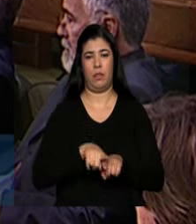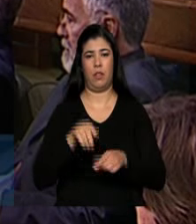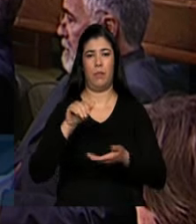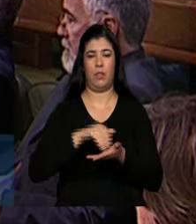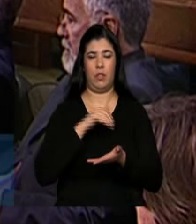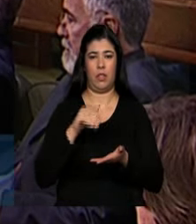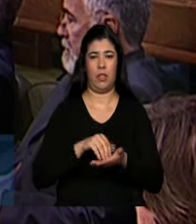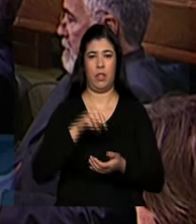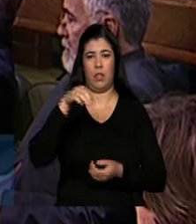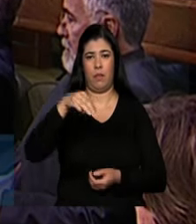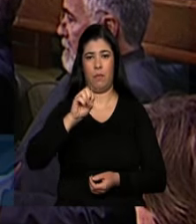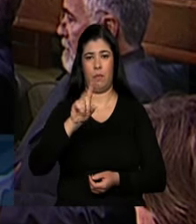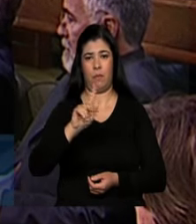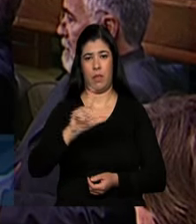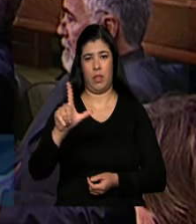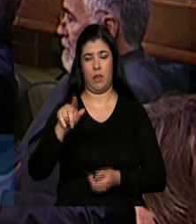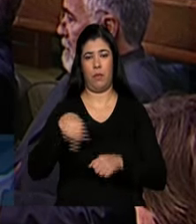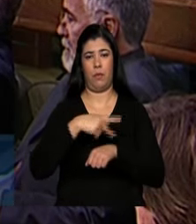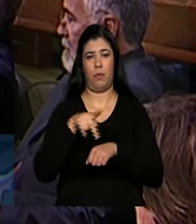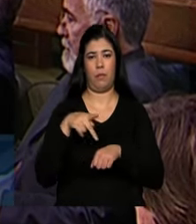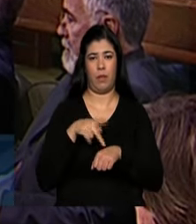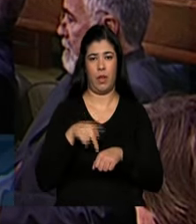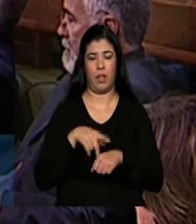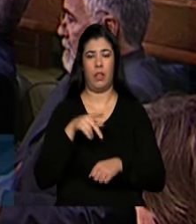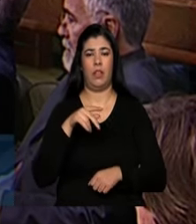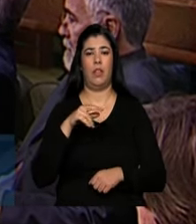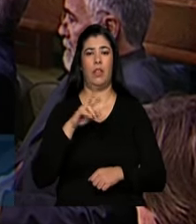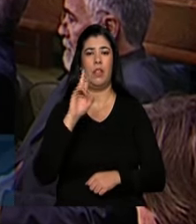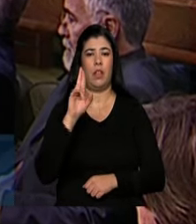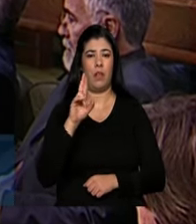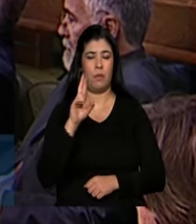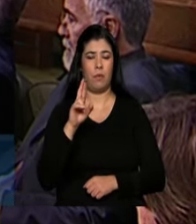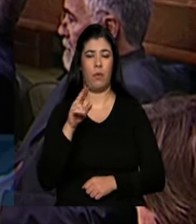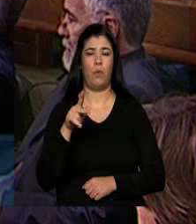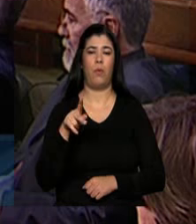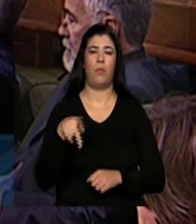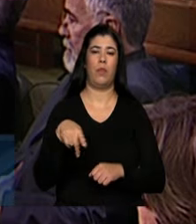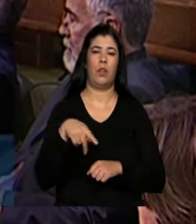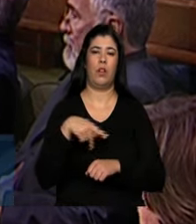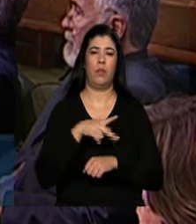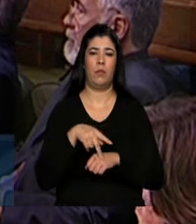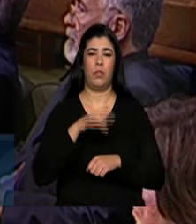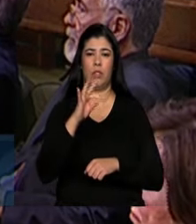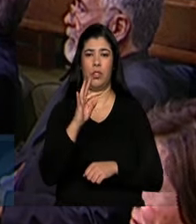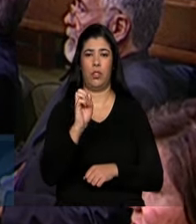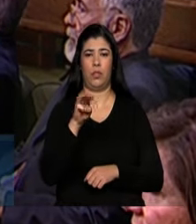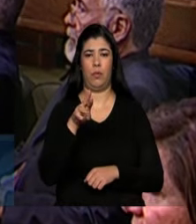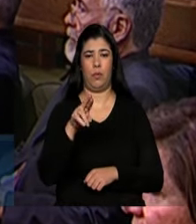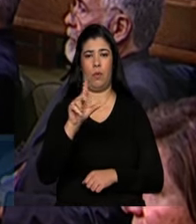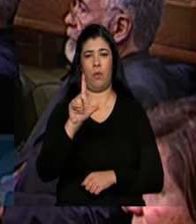Gonzaga Neves Oliveira, da República Democrática do Timor-Leste.